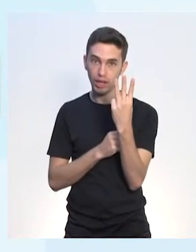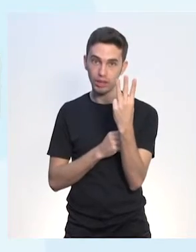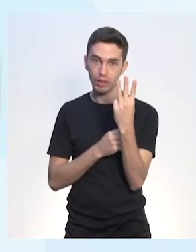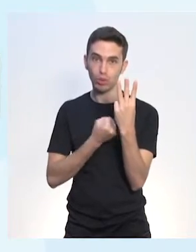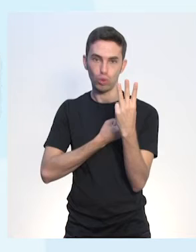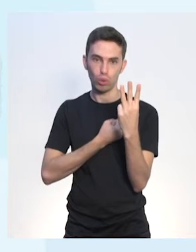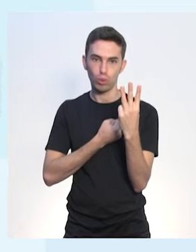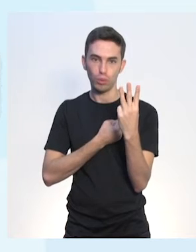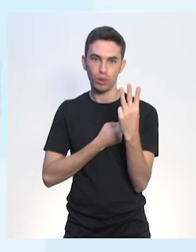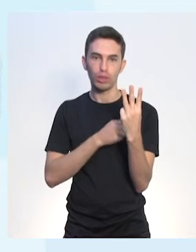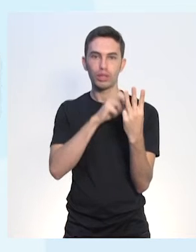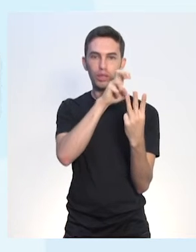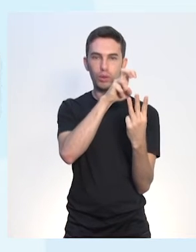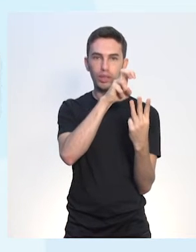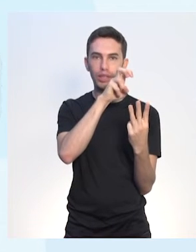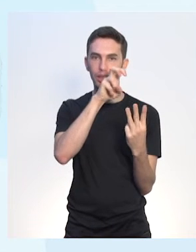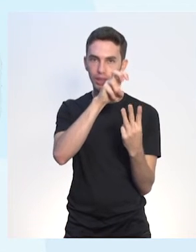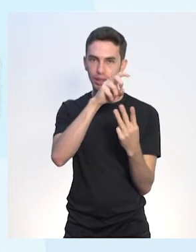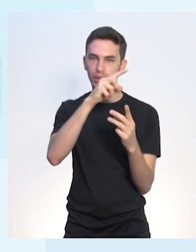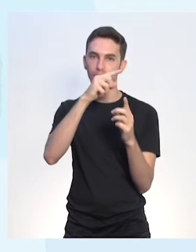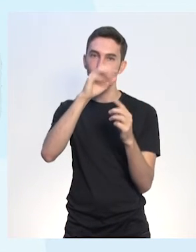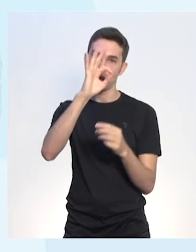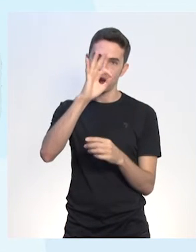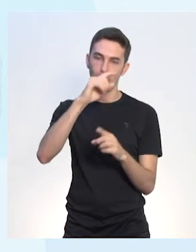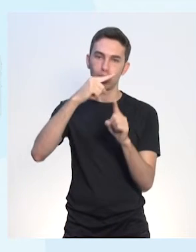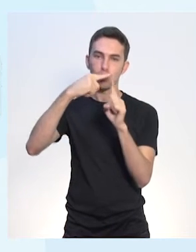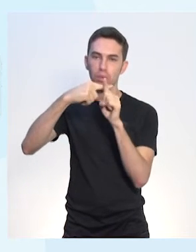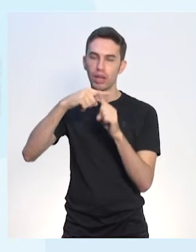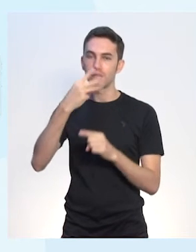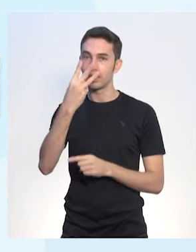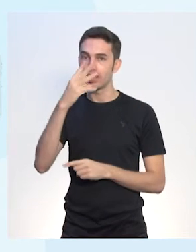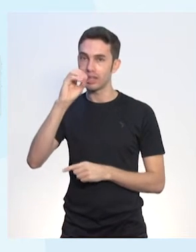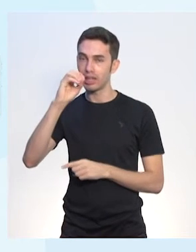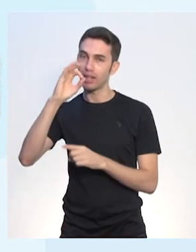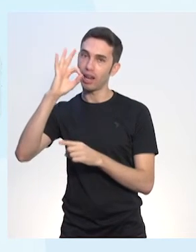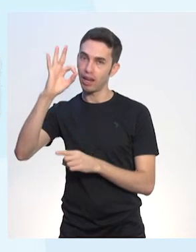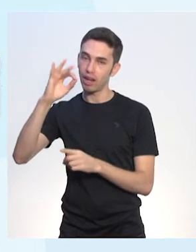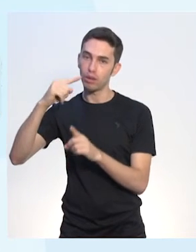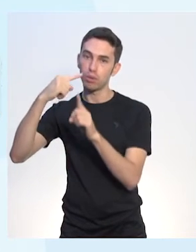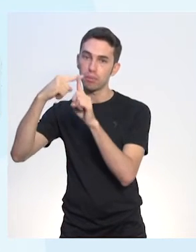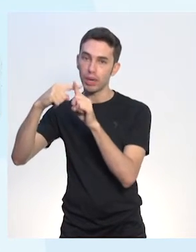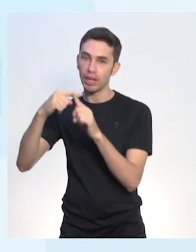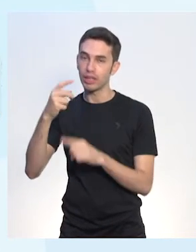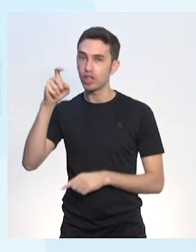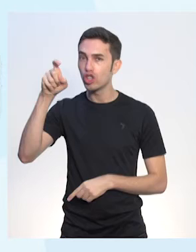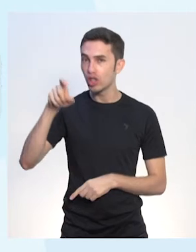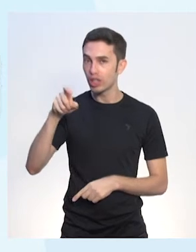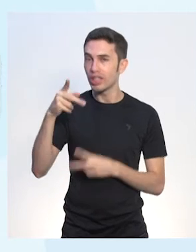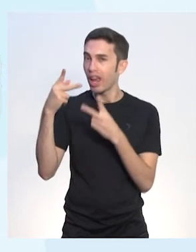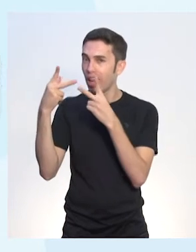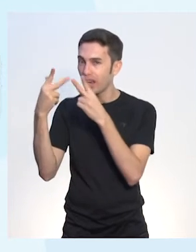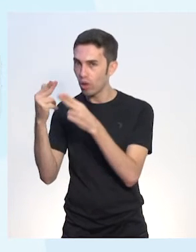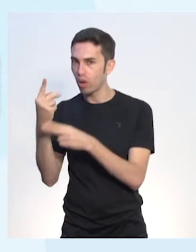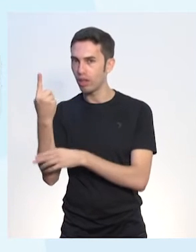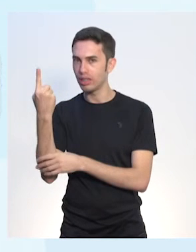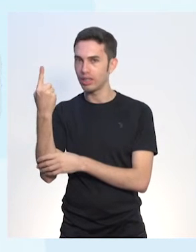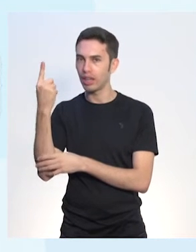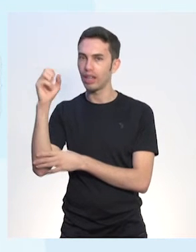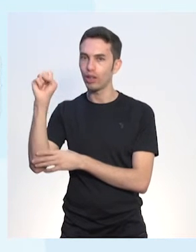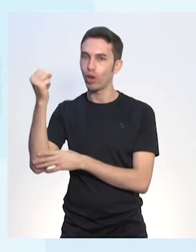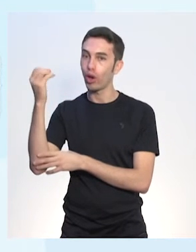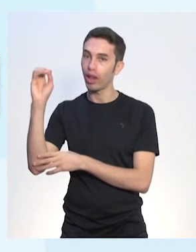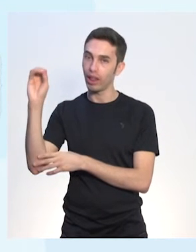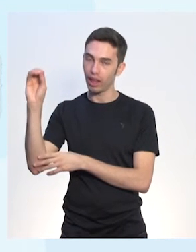então 55 mais 30 mais x, tem que ser